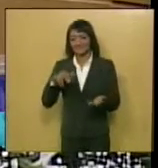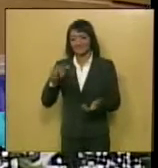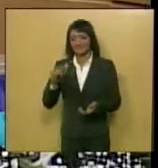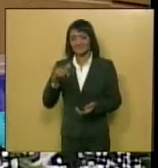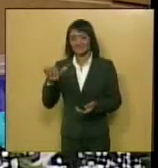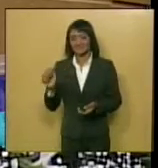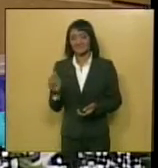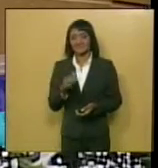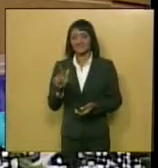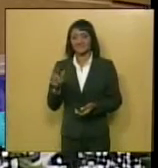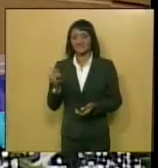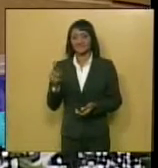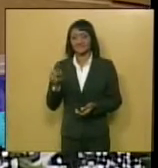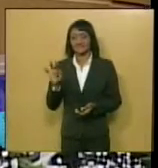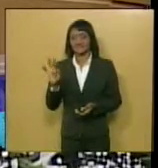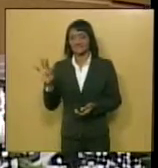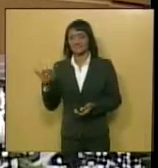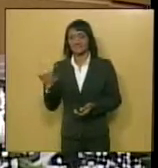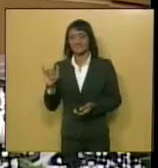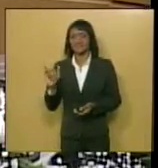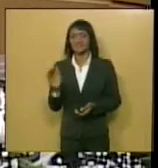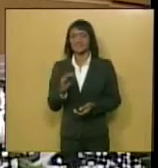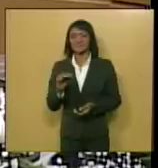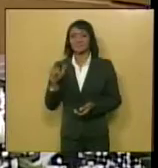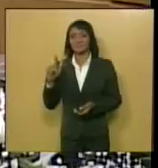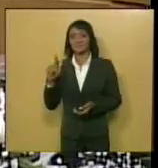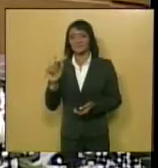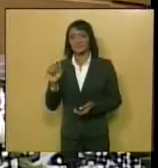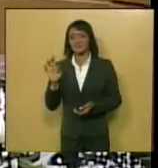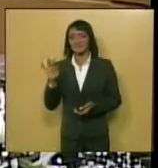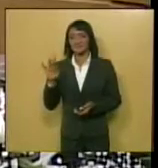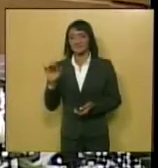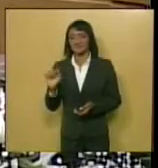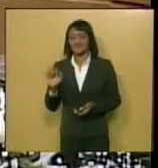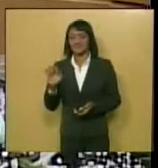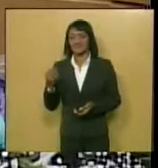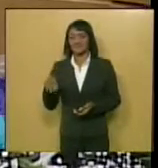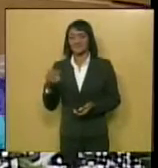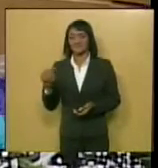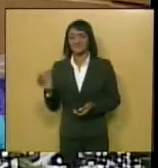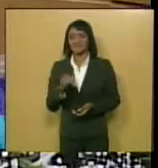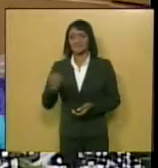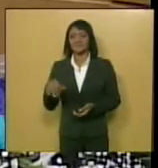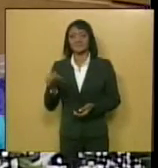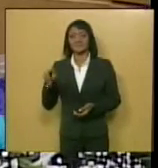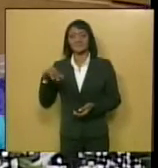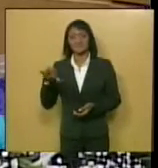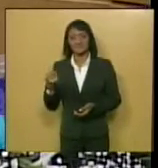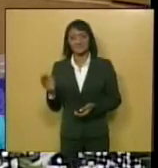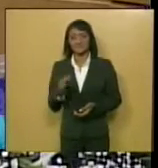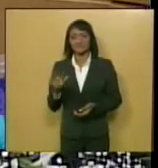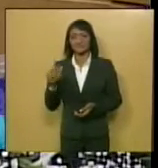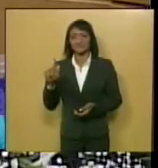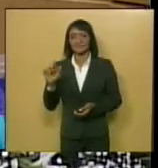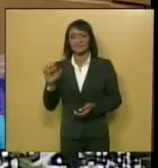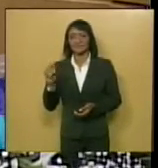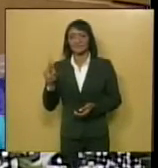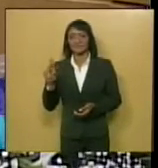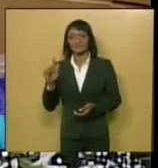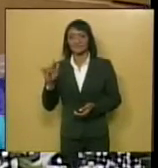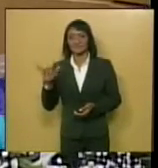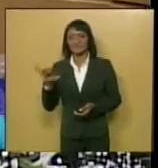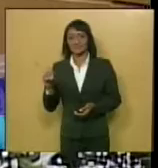Lúcia, Gorete Reis, Garibaldi Mendonça, Jairo Santana, George